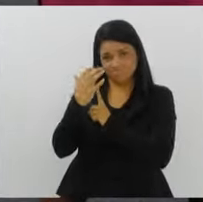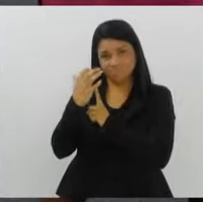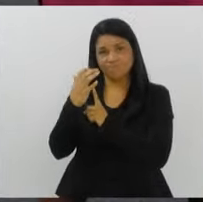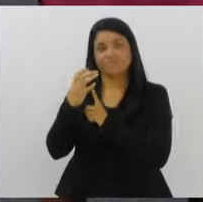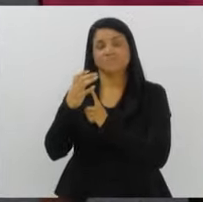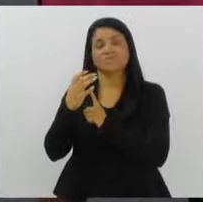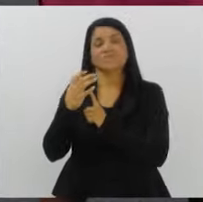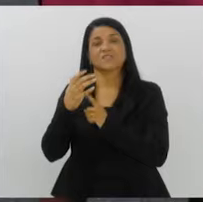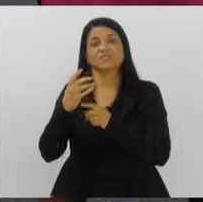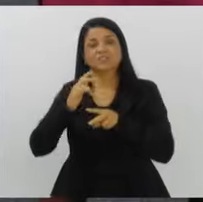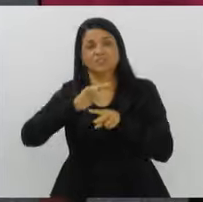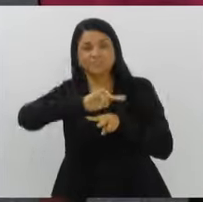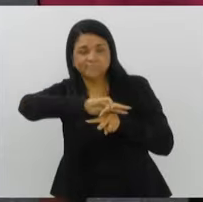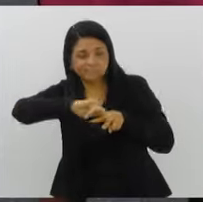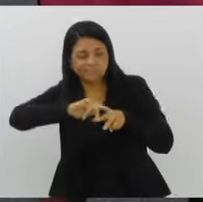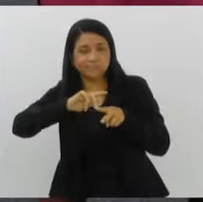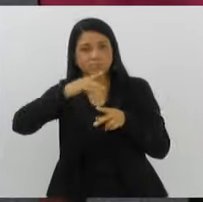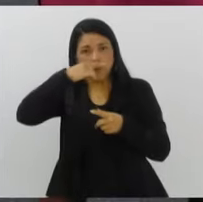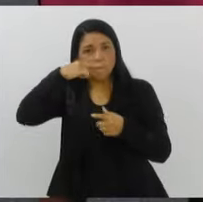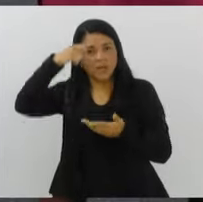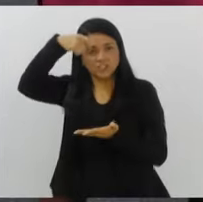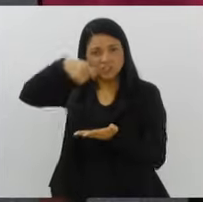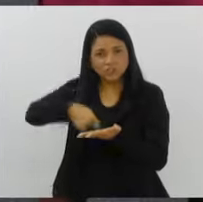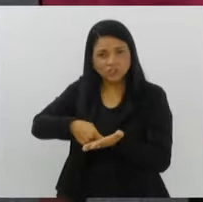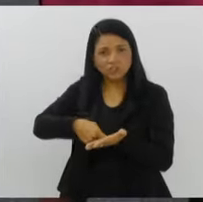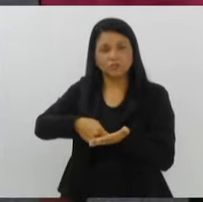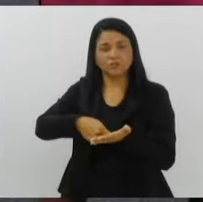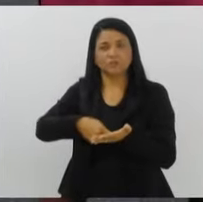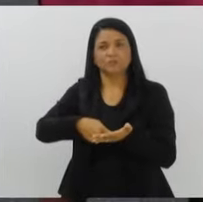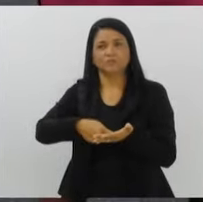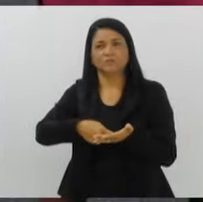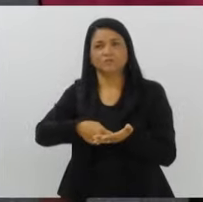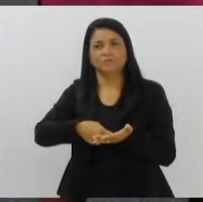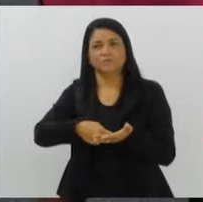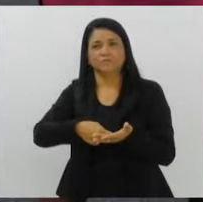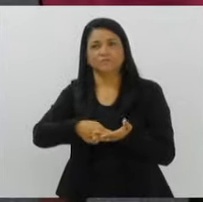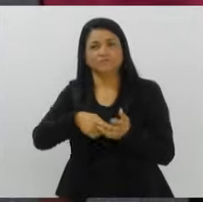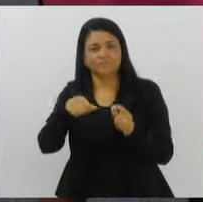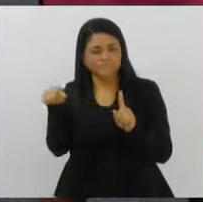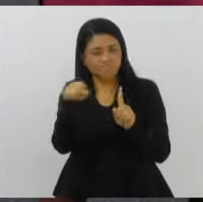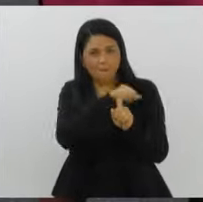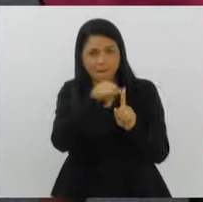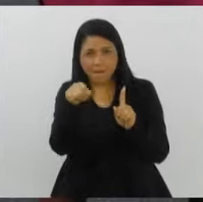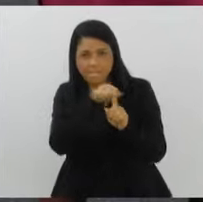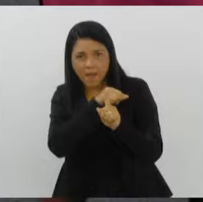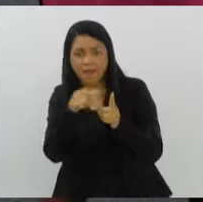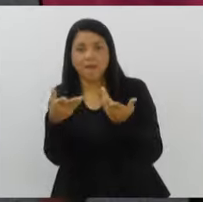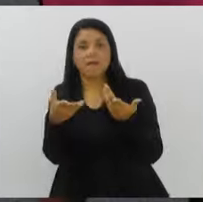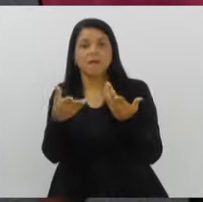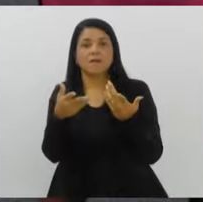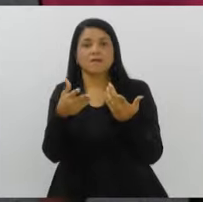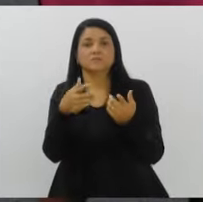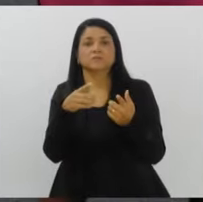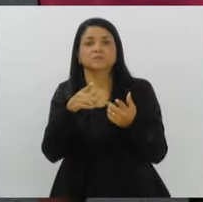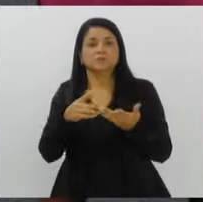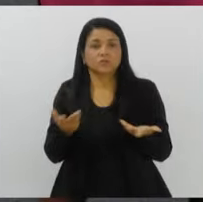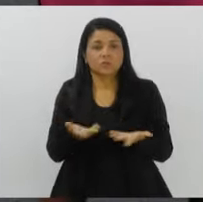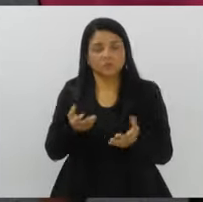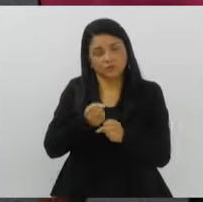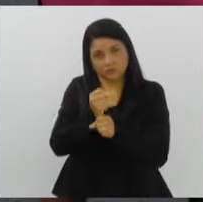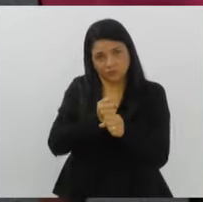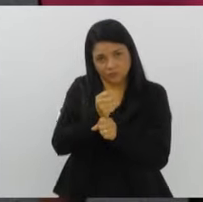de misoginia, de machismo, daquilo que é mais abjeto, mais nefasto, que infelizmente nos últimos